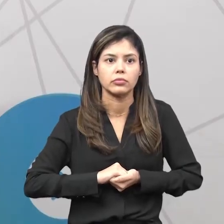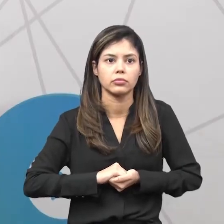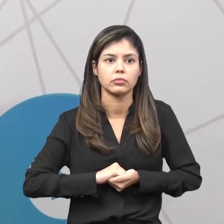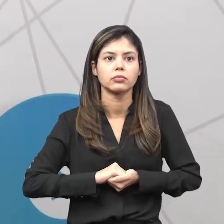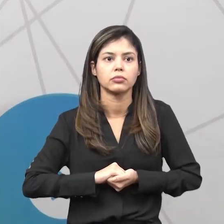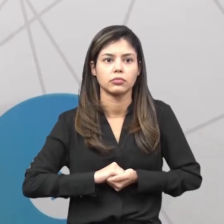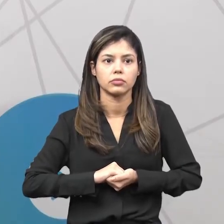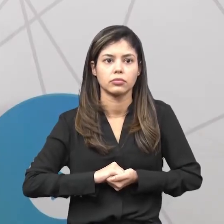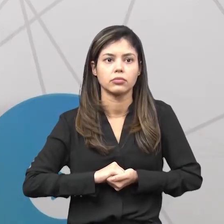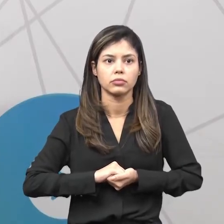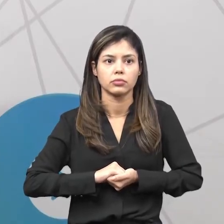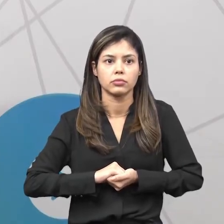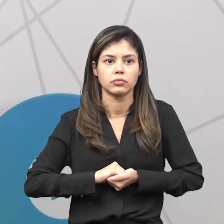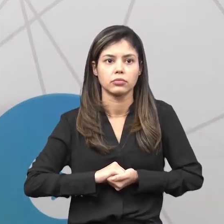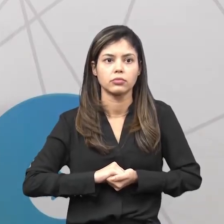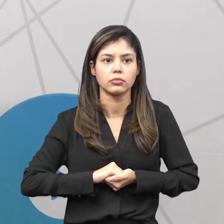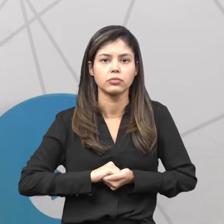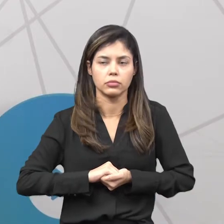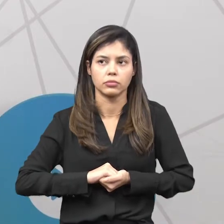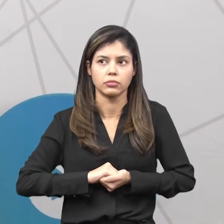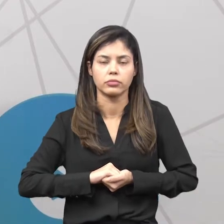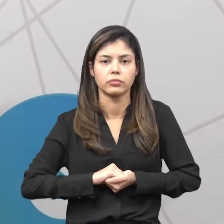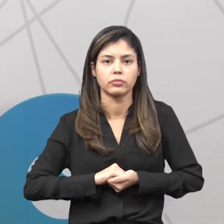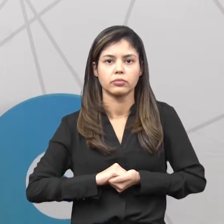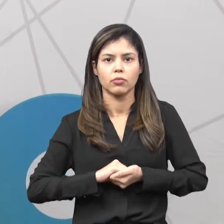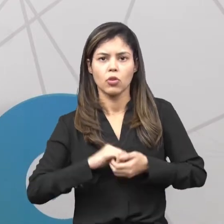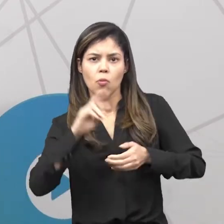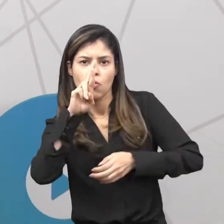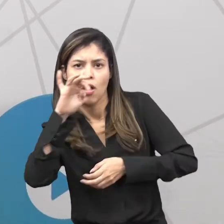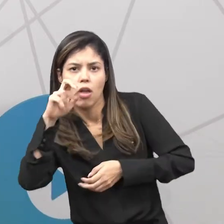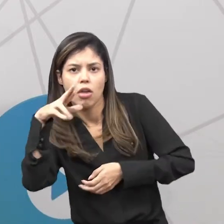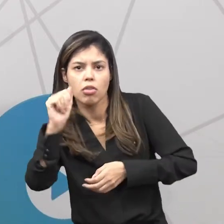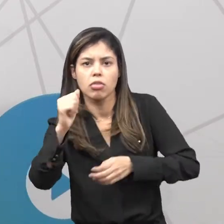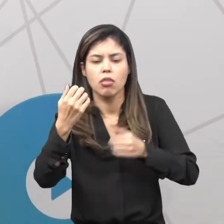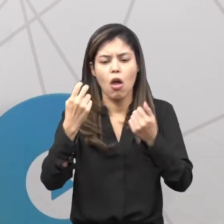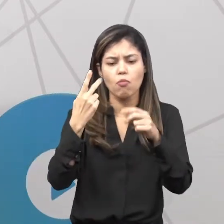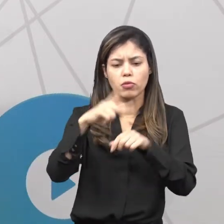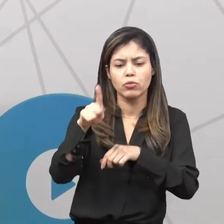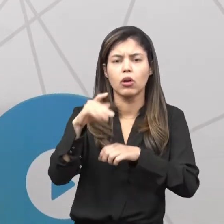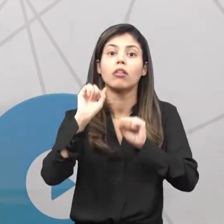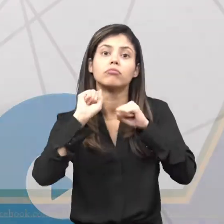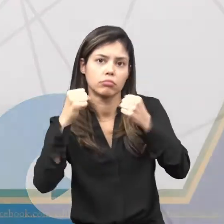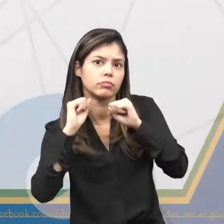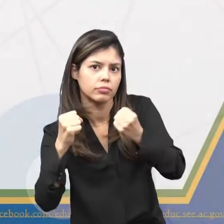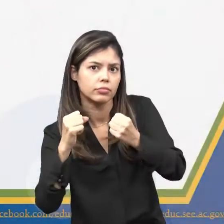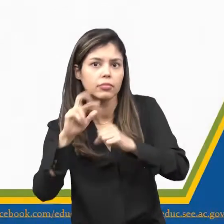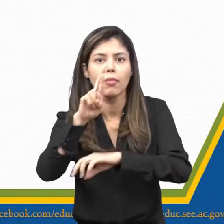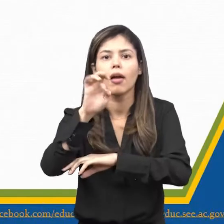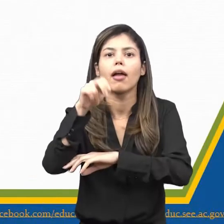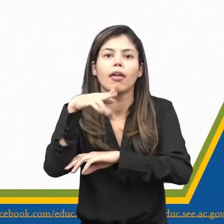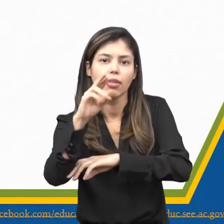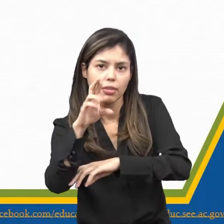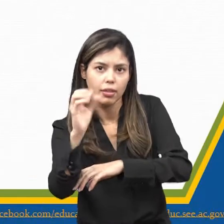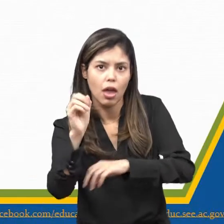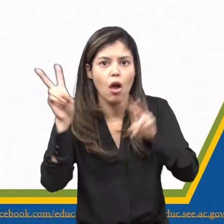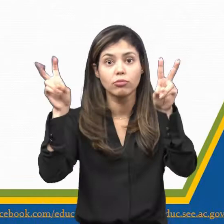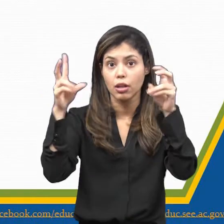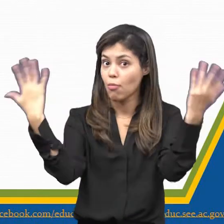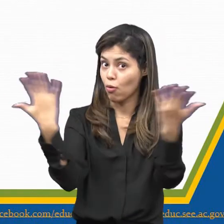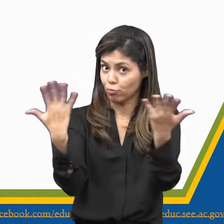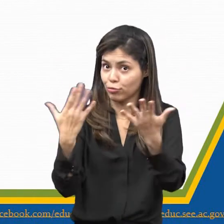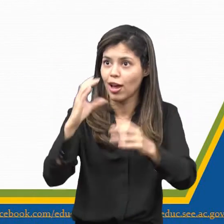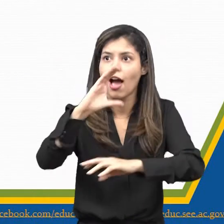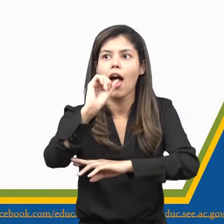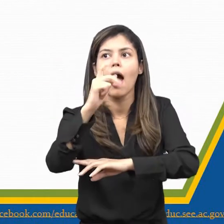Olá pessoal, tudo bem? Meu nome é Renner, eu sou professor de Educação Física e o tema de hoje, da nossa aula de hoje, é